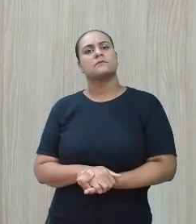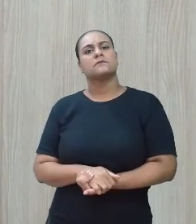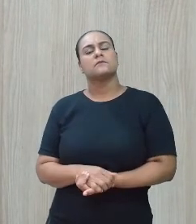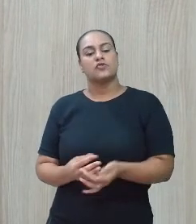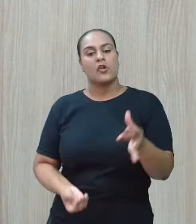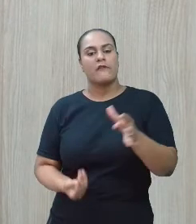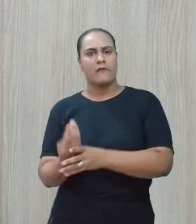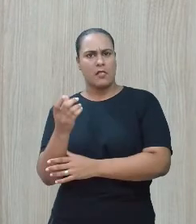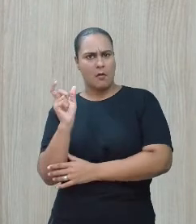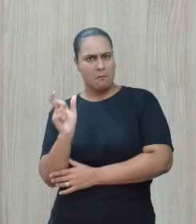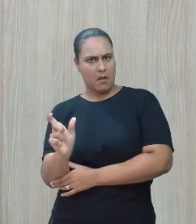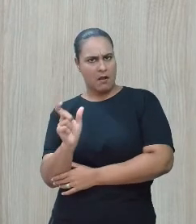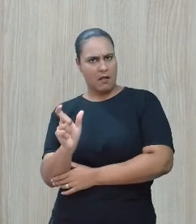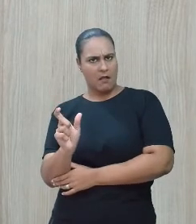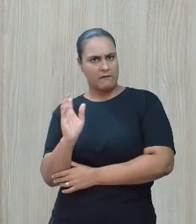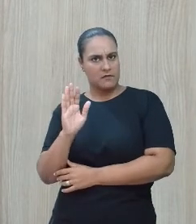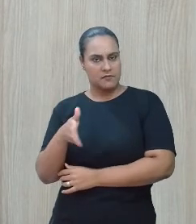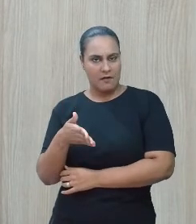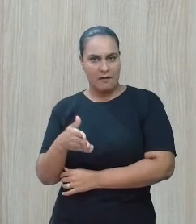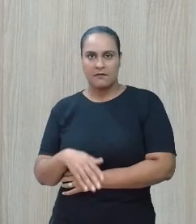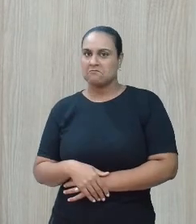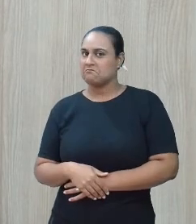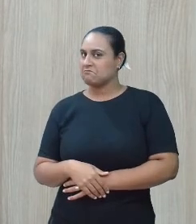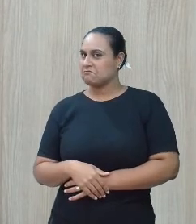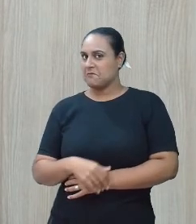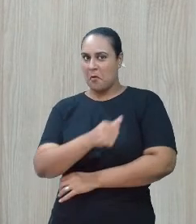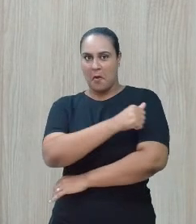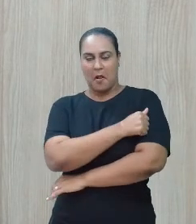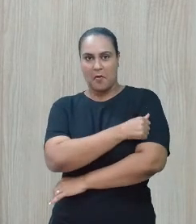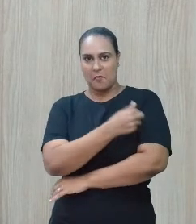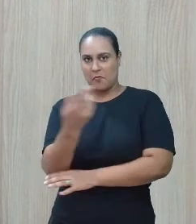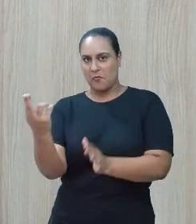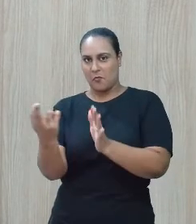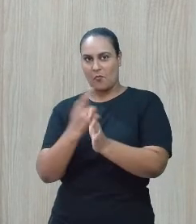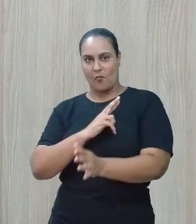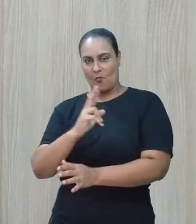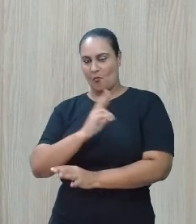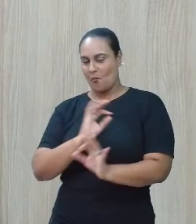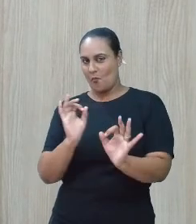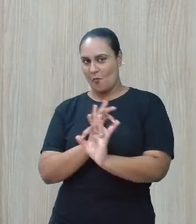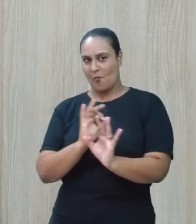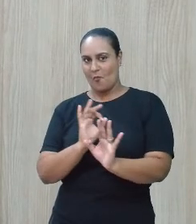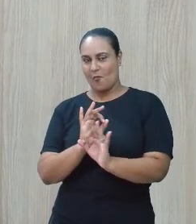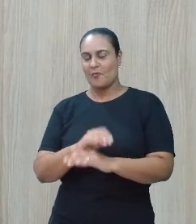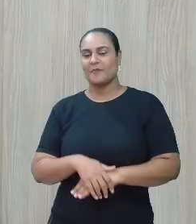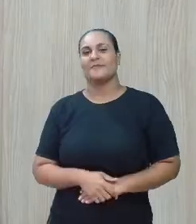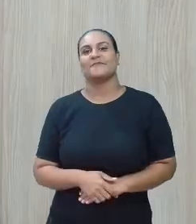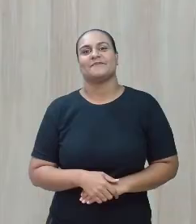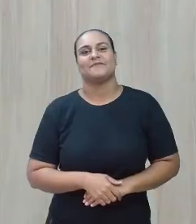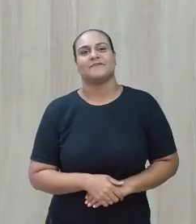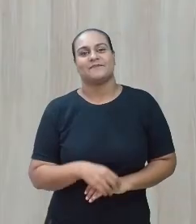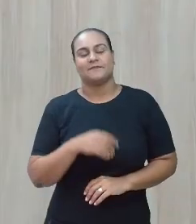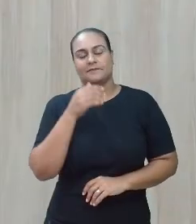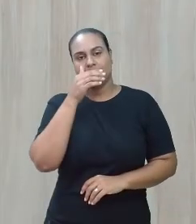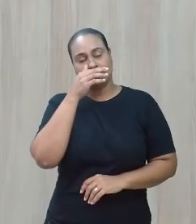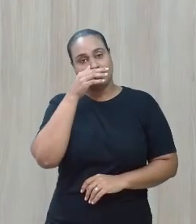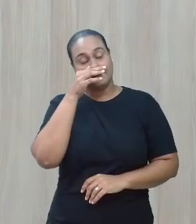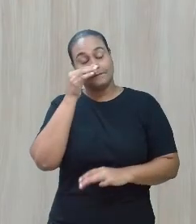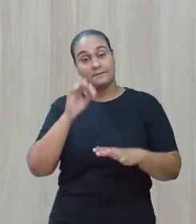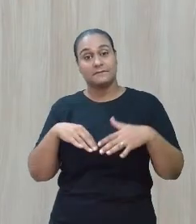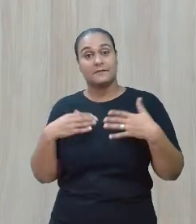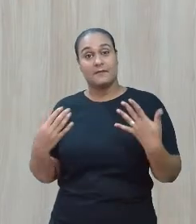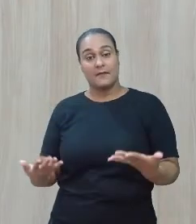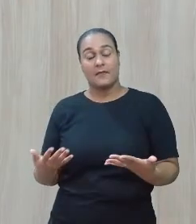alguma palavra, né? Até agora ninguém falou nada, mas se falar eu respondo aqui para você. Então,